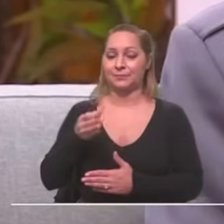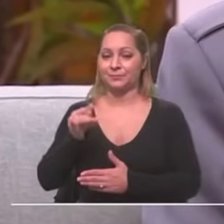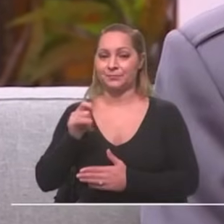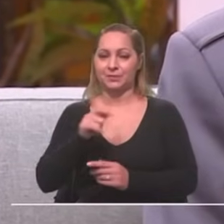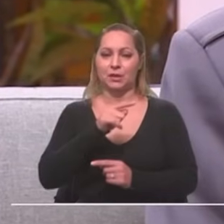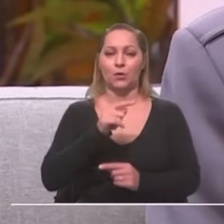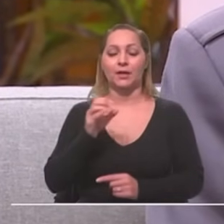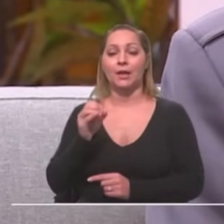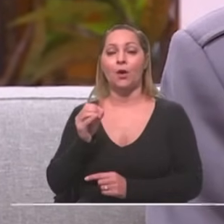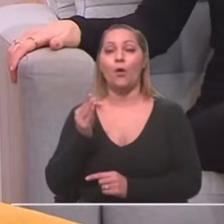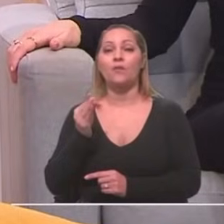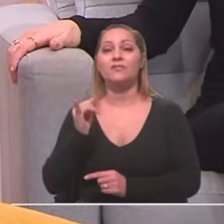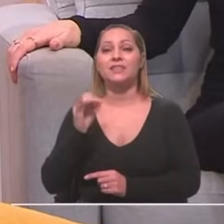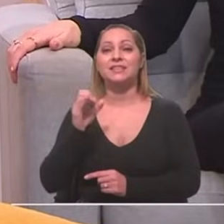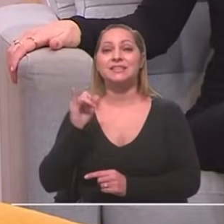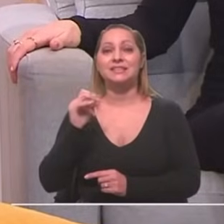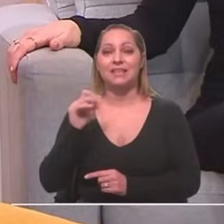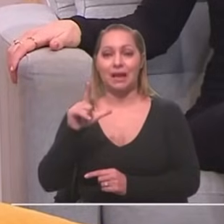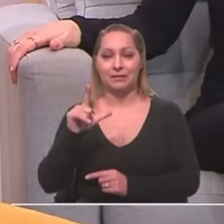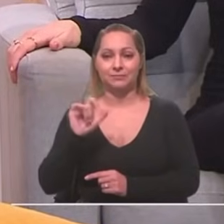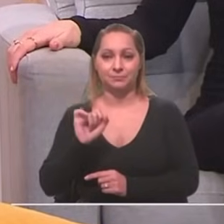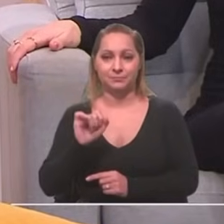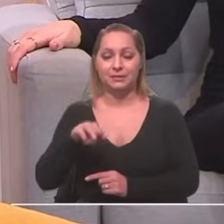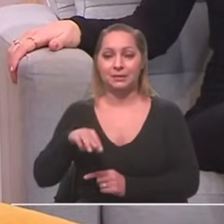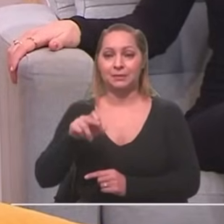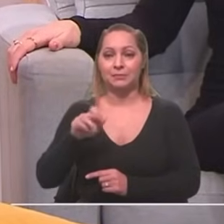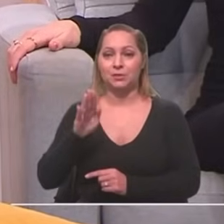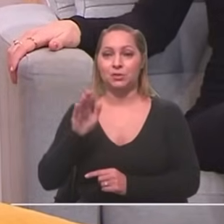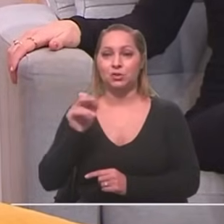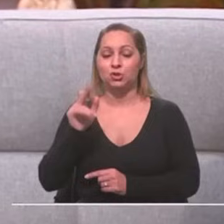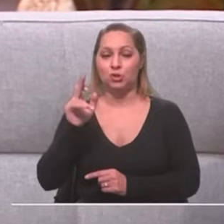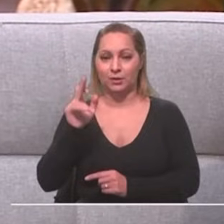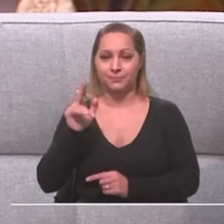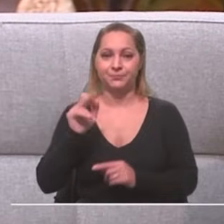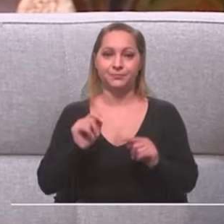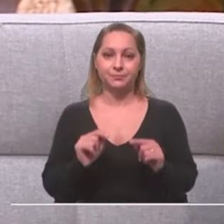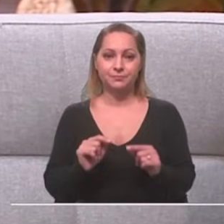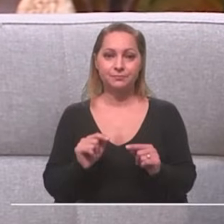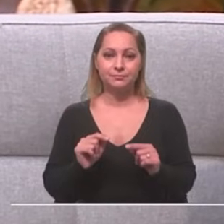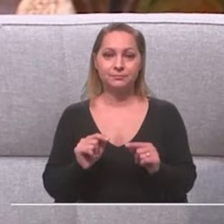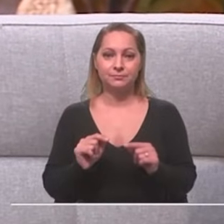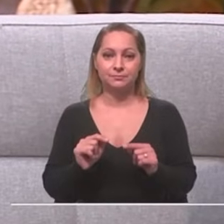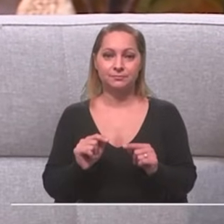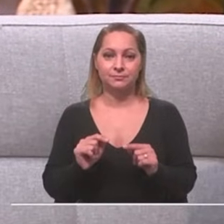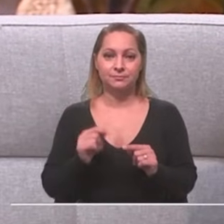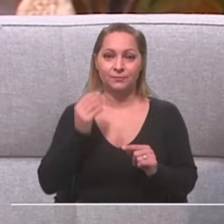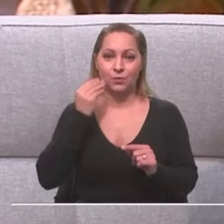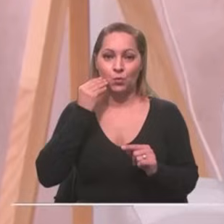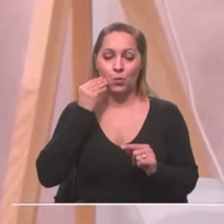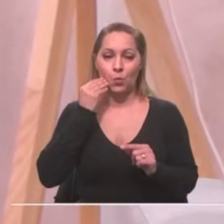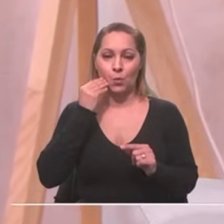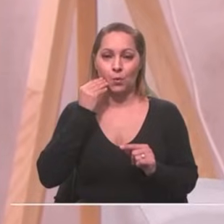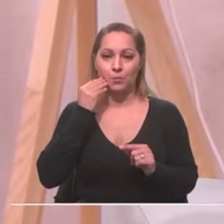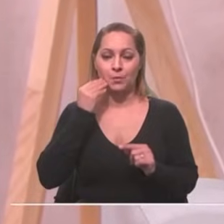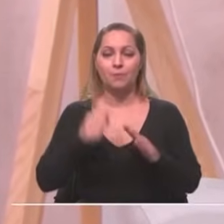sargentos, agora é oficiais. Sim, oficial. Que é... Major. Major, exatamente. Portanto, como é que chega a